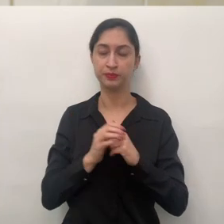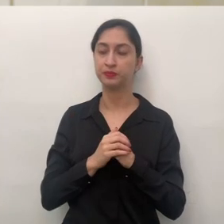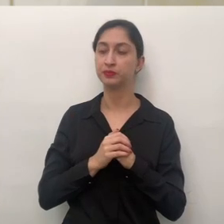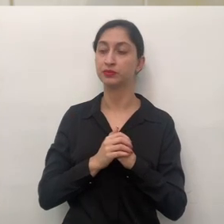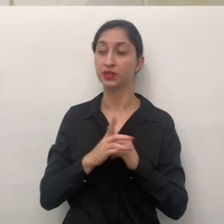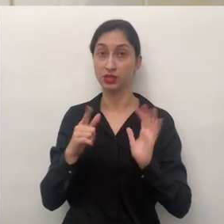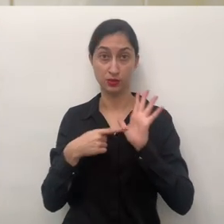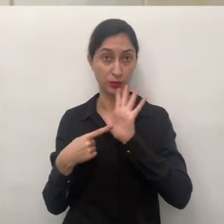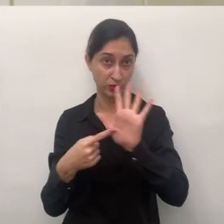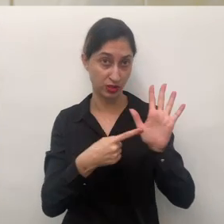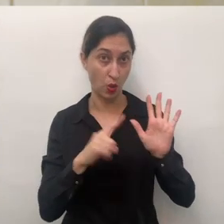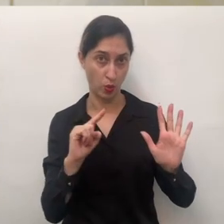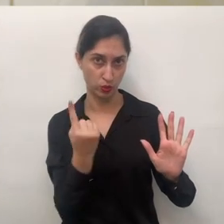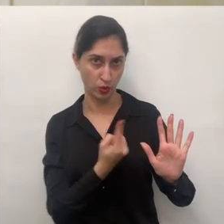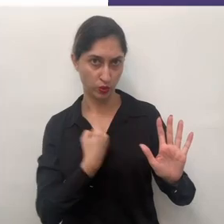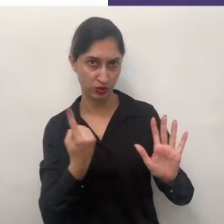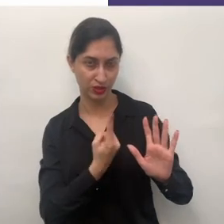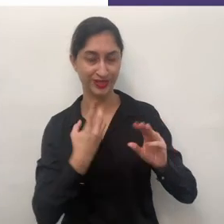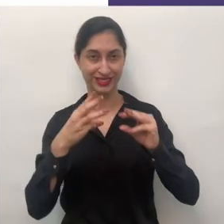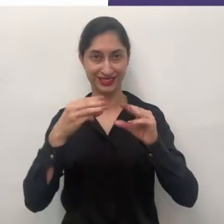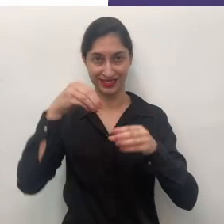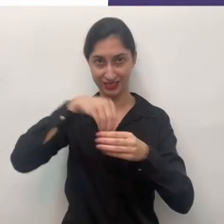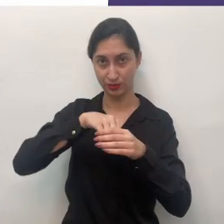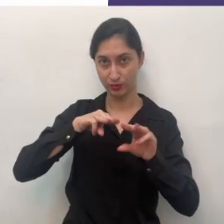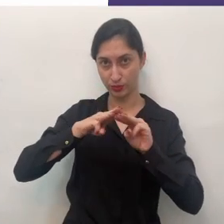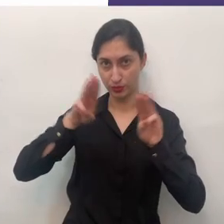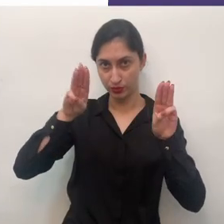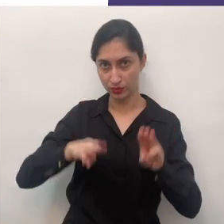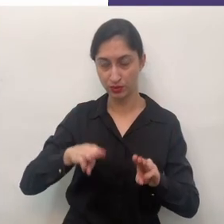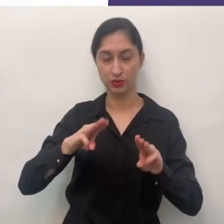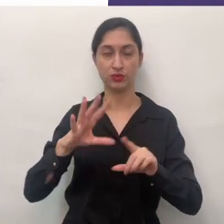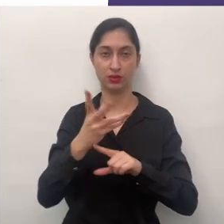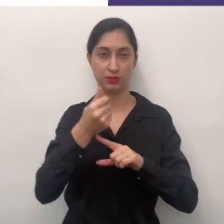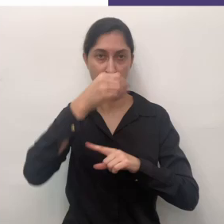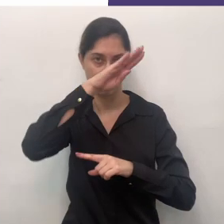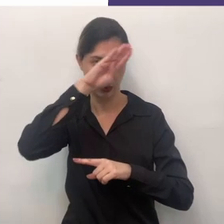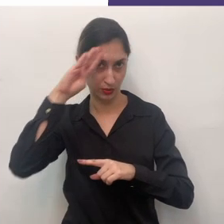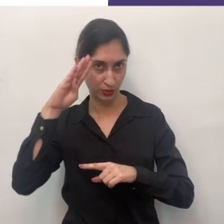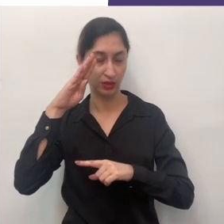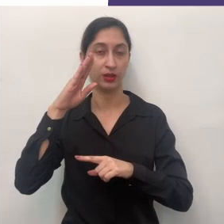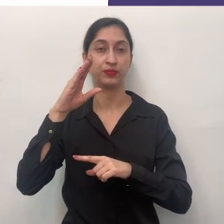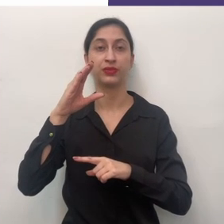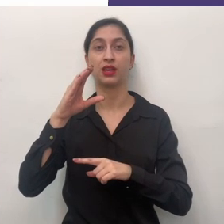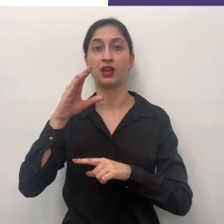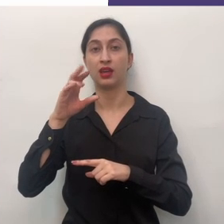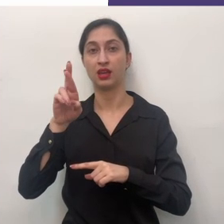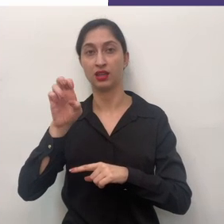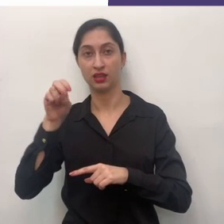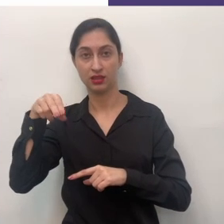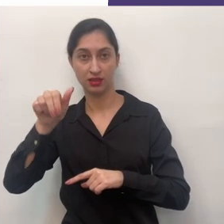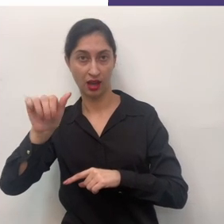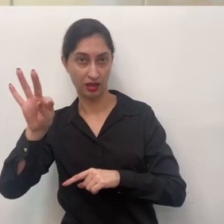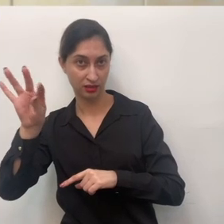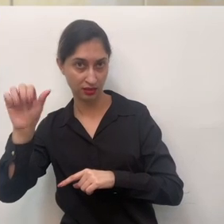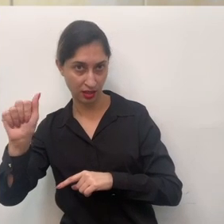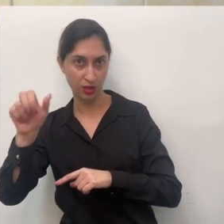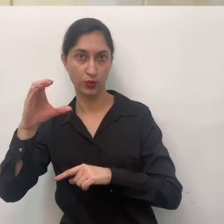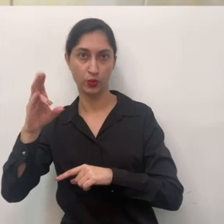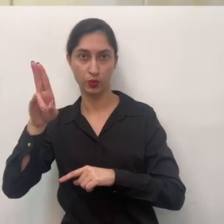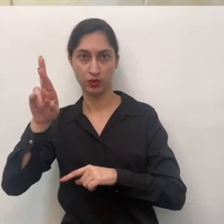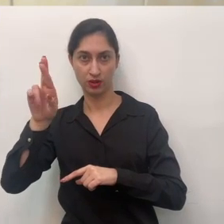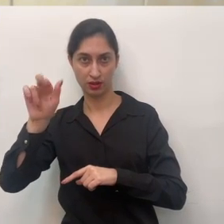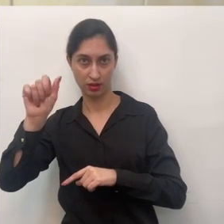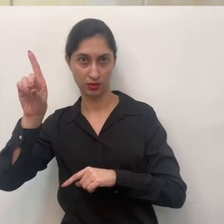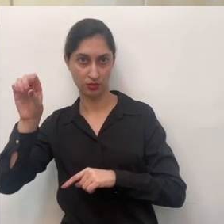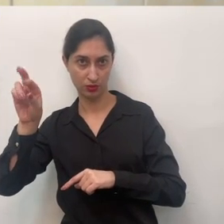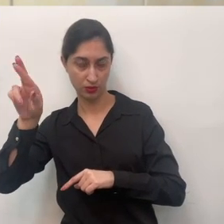individual no Museu de Arte da Pampulha, com a curadoria da Renata Marques, em 2012, e a 30ª Bienal